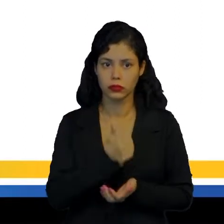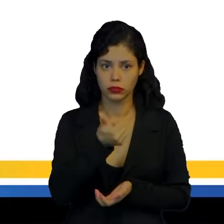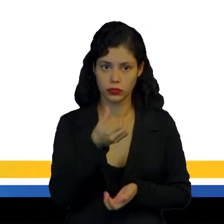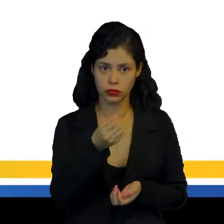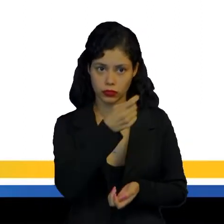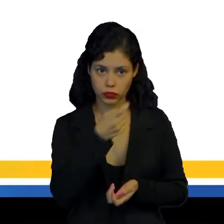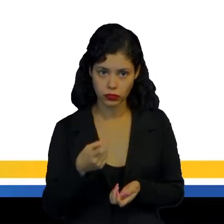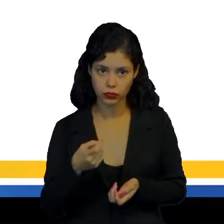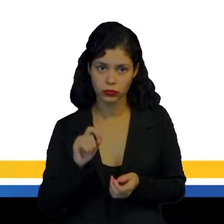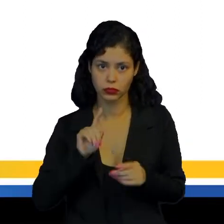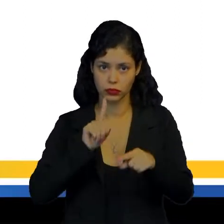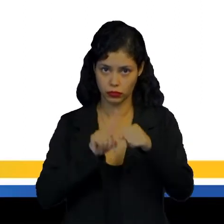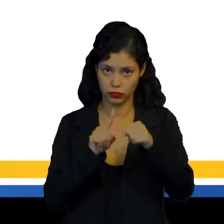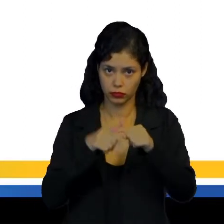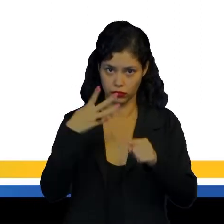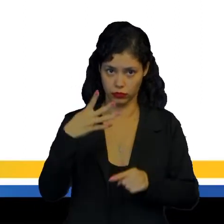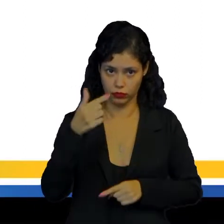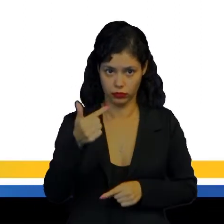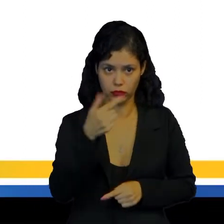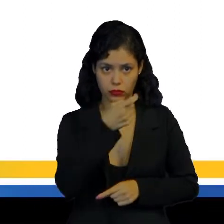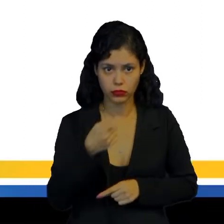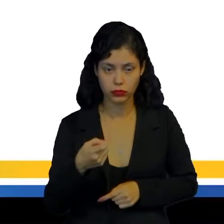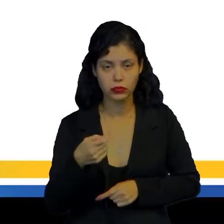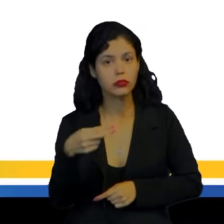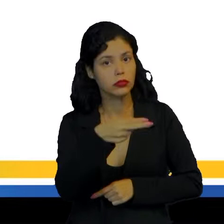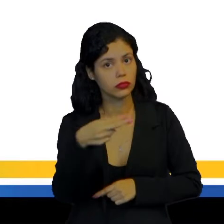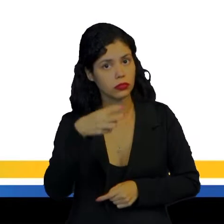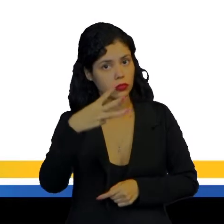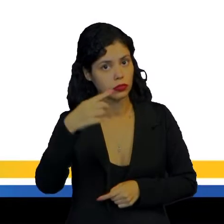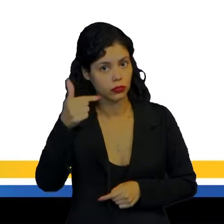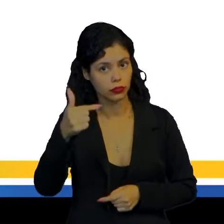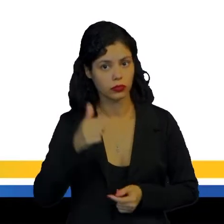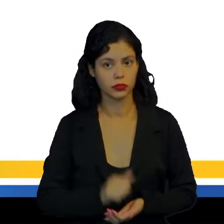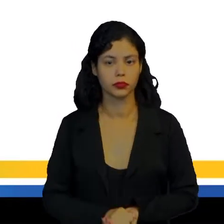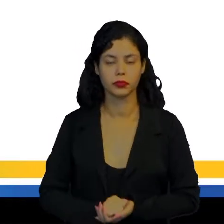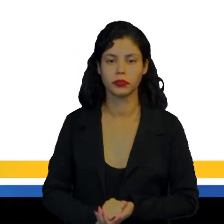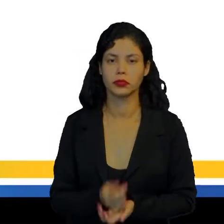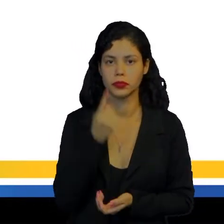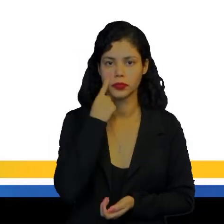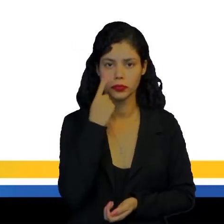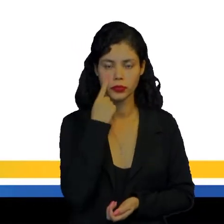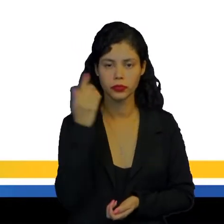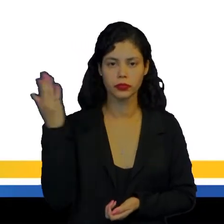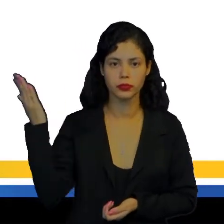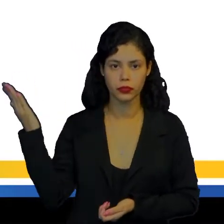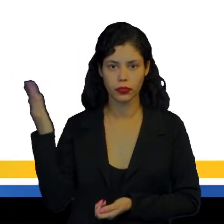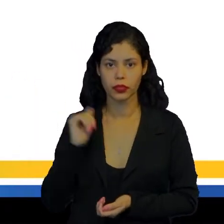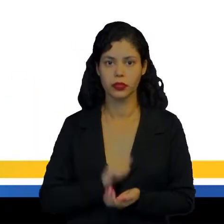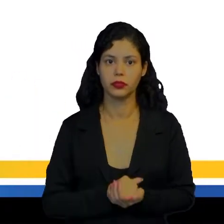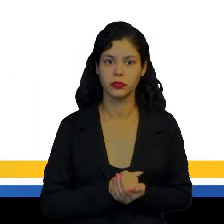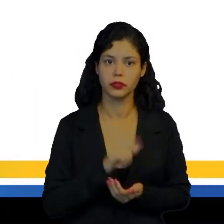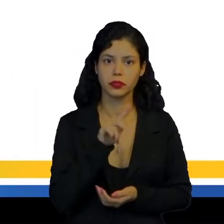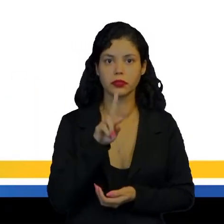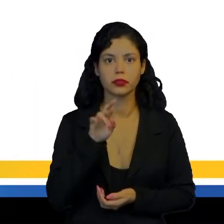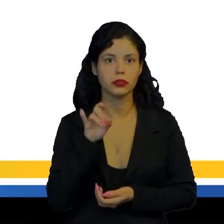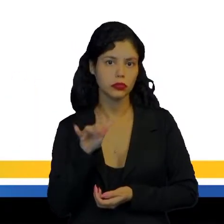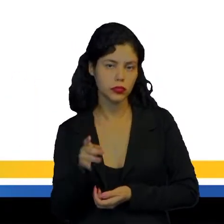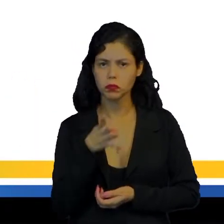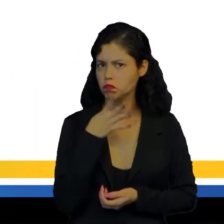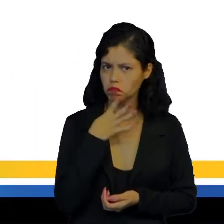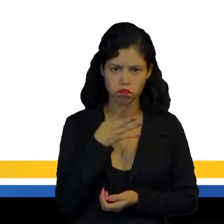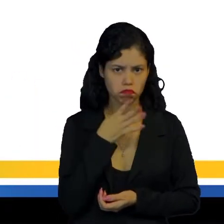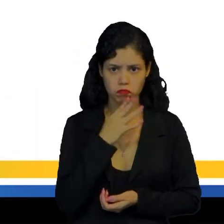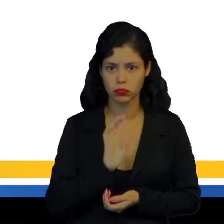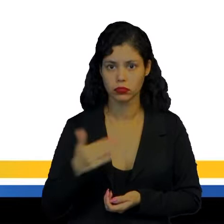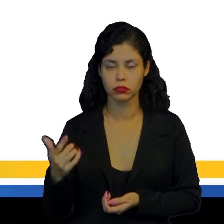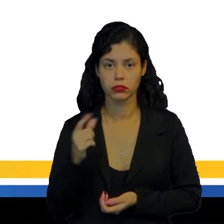16x mais 42x, que é igual a 32. Então, observe aí que nós temos uma variável